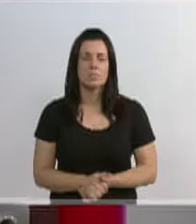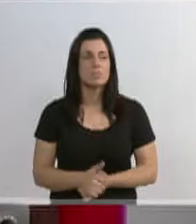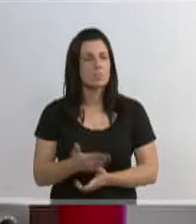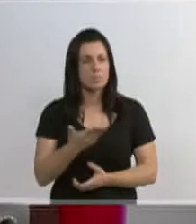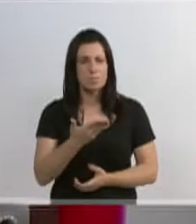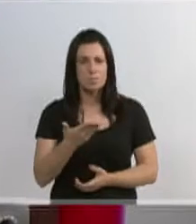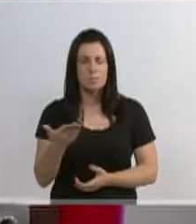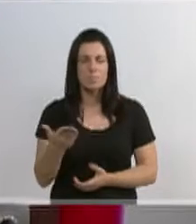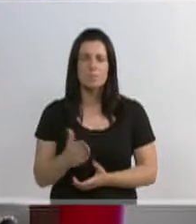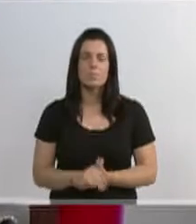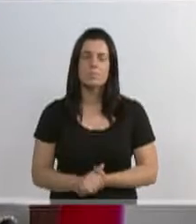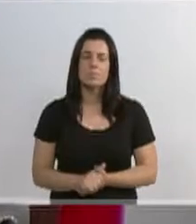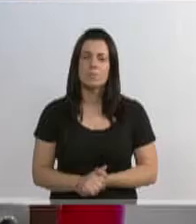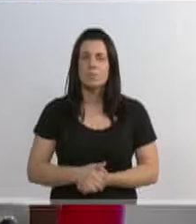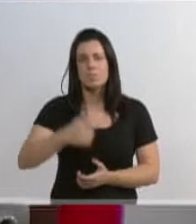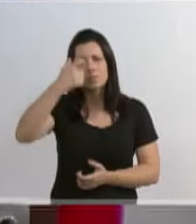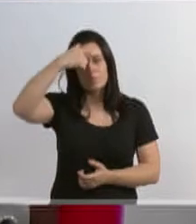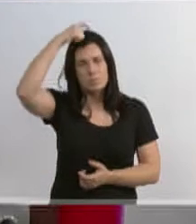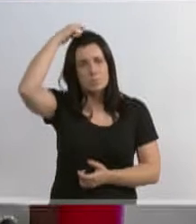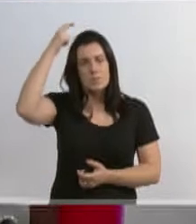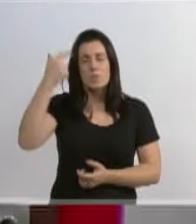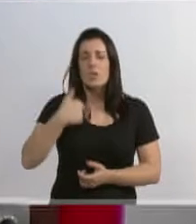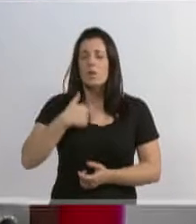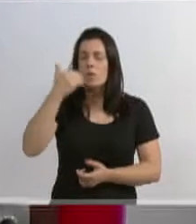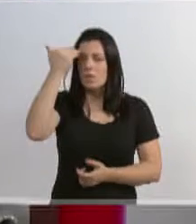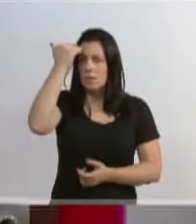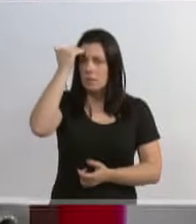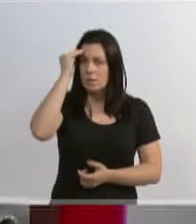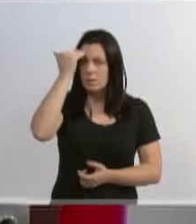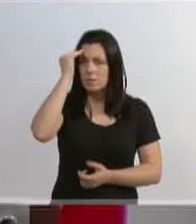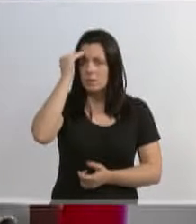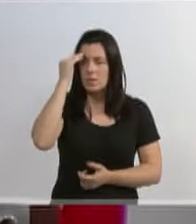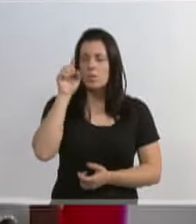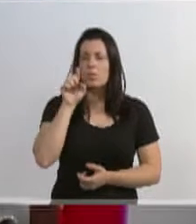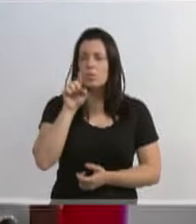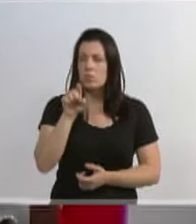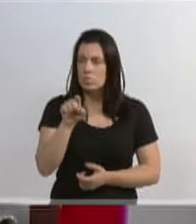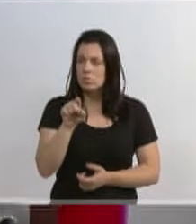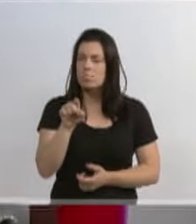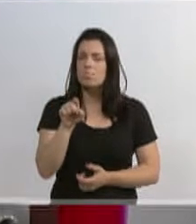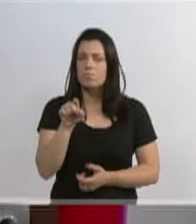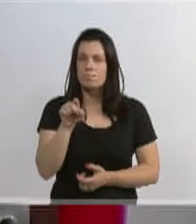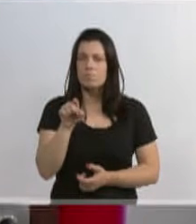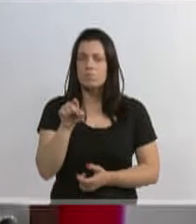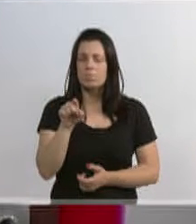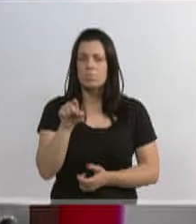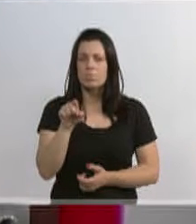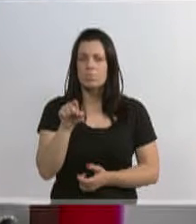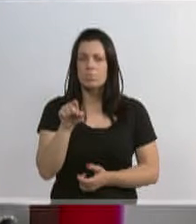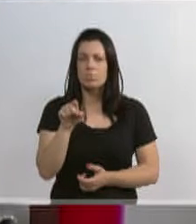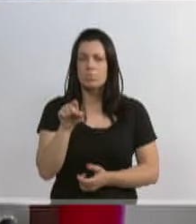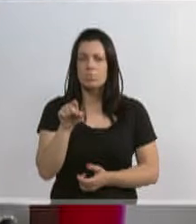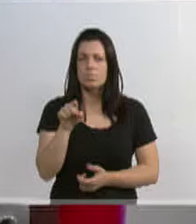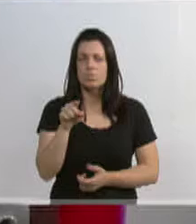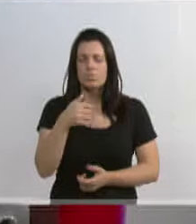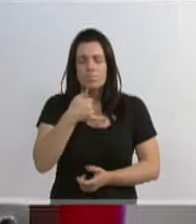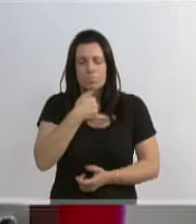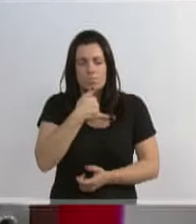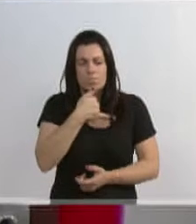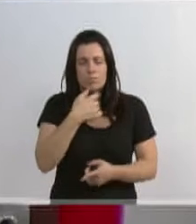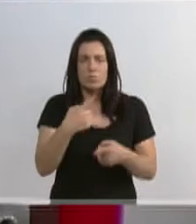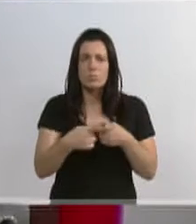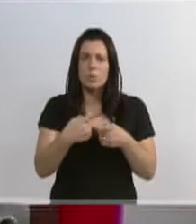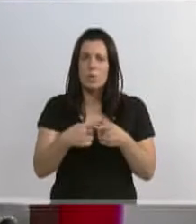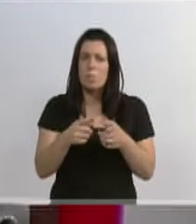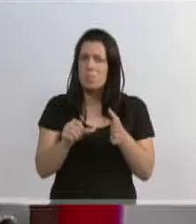Senhores, vereador Adriano, eu entendo, tenho certeza que Vossa Excelência, de certa forma, está decepcionado, porque a